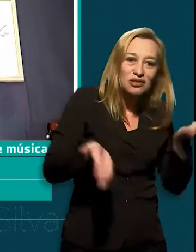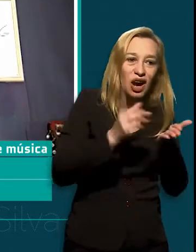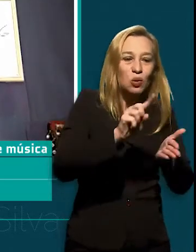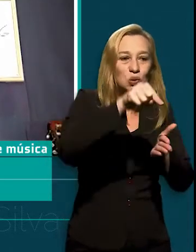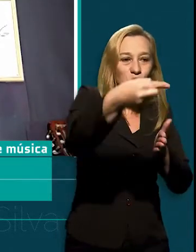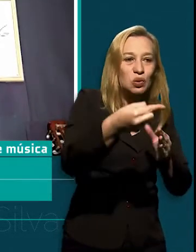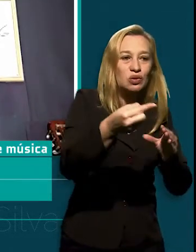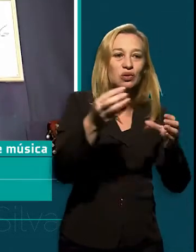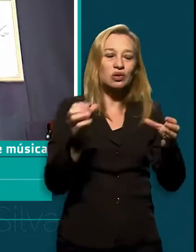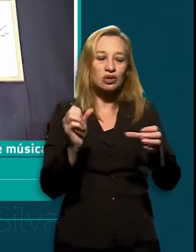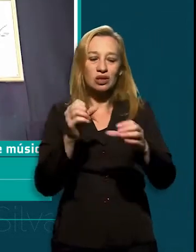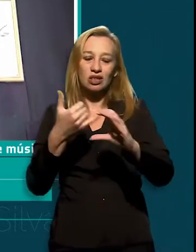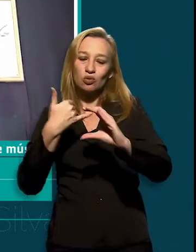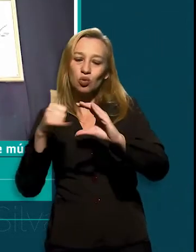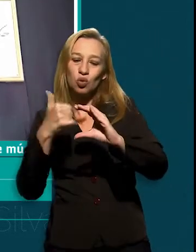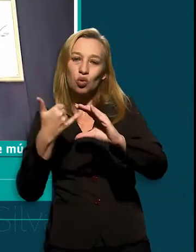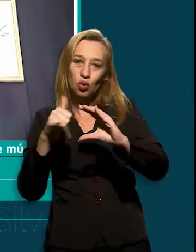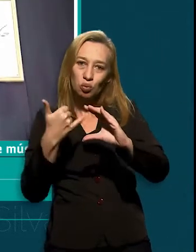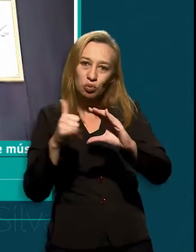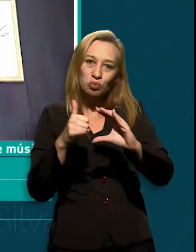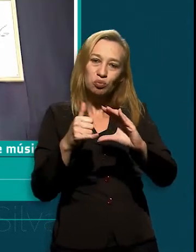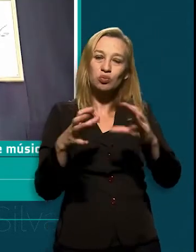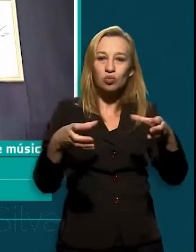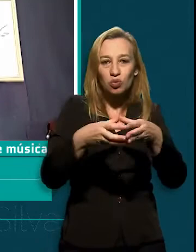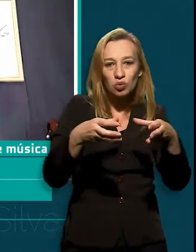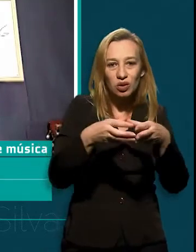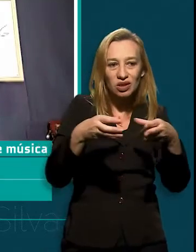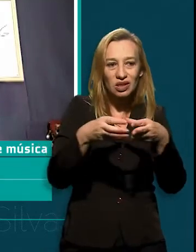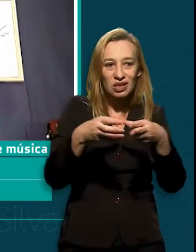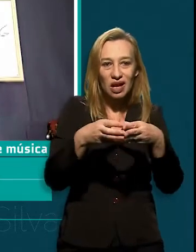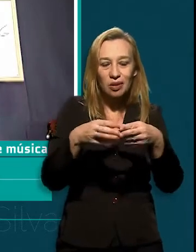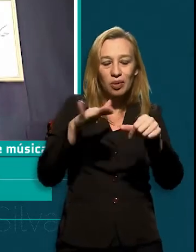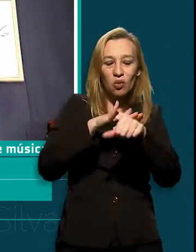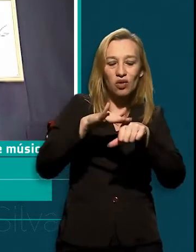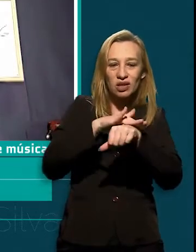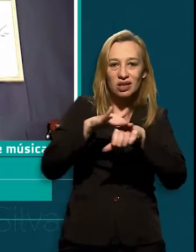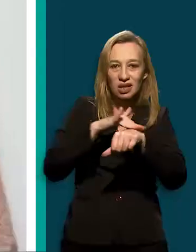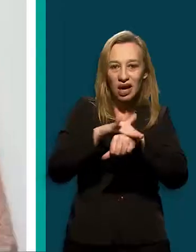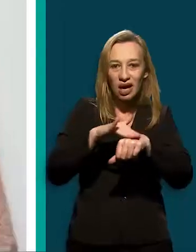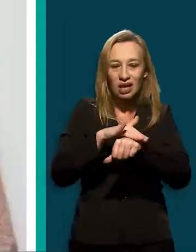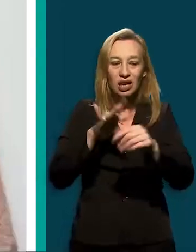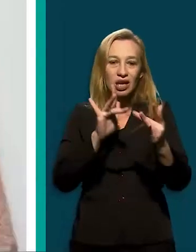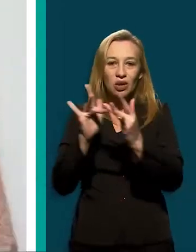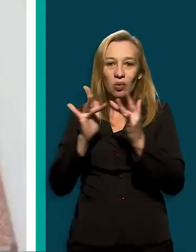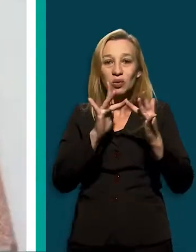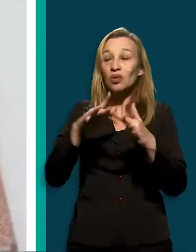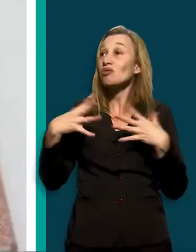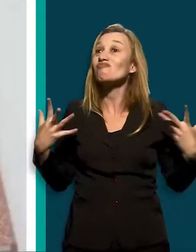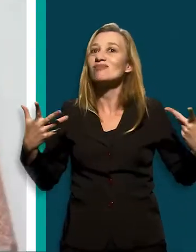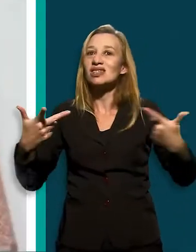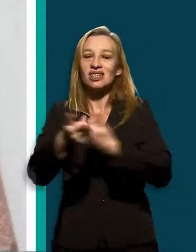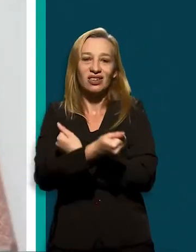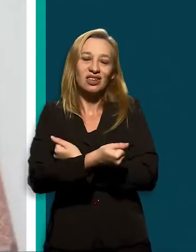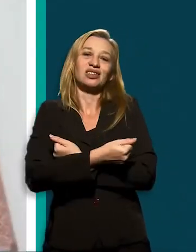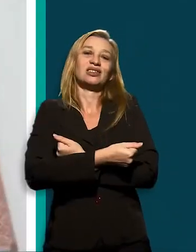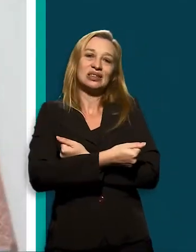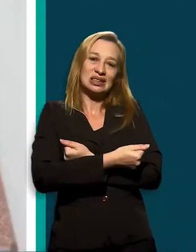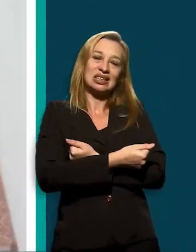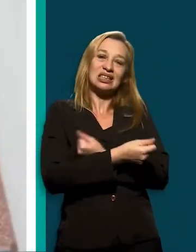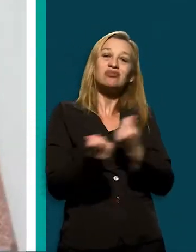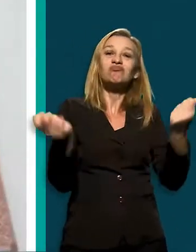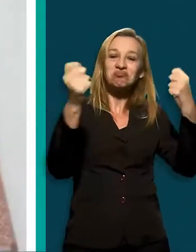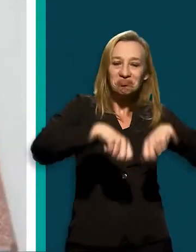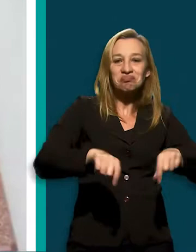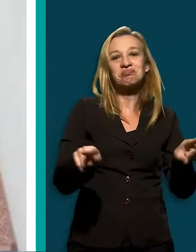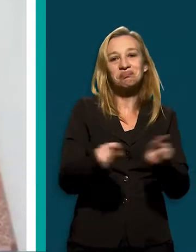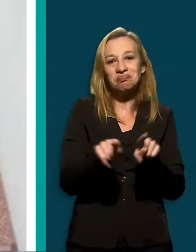lá deles, dos alunos, e um conversa com o outro, depois vão falar comigo. Então, eu achei maravilhoso